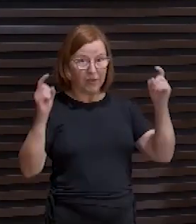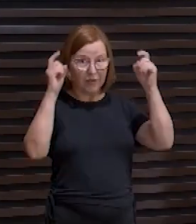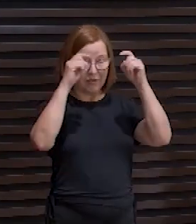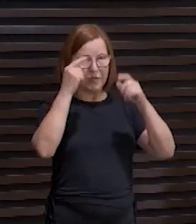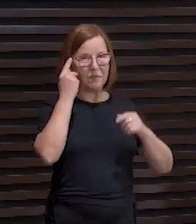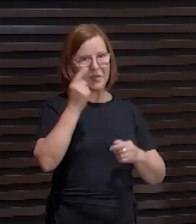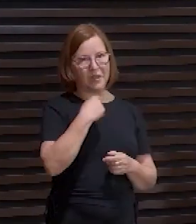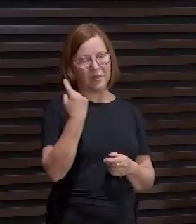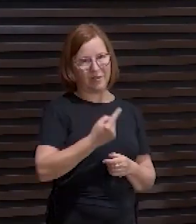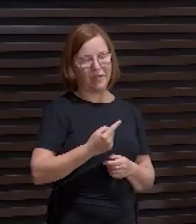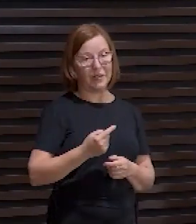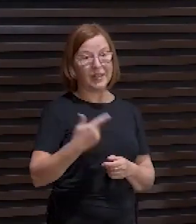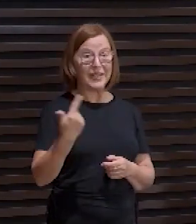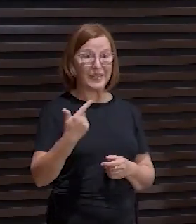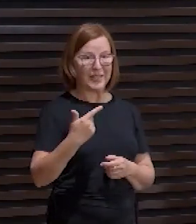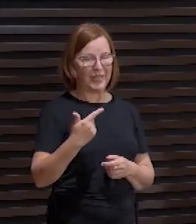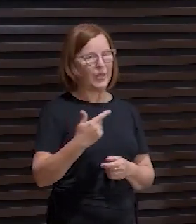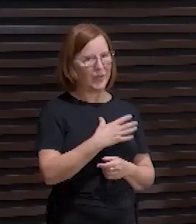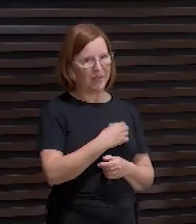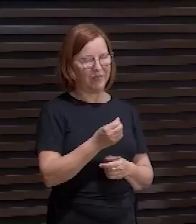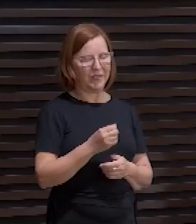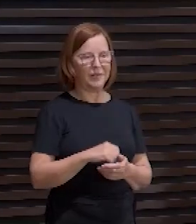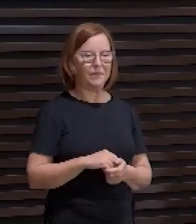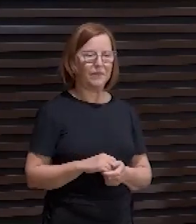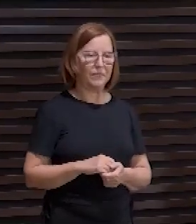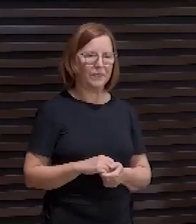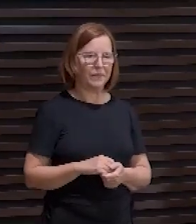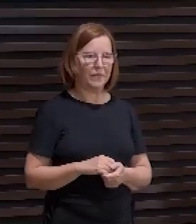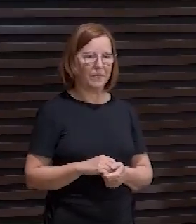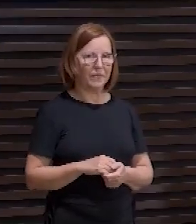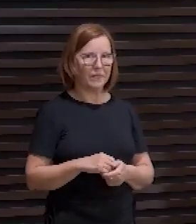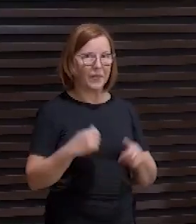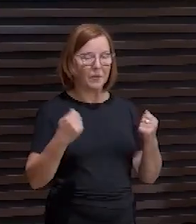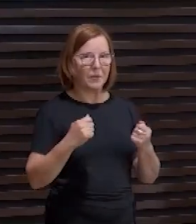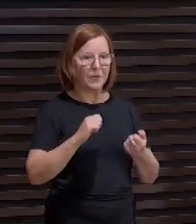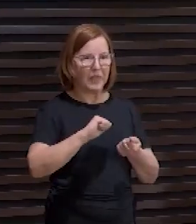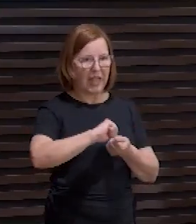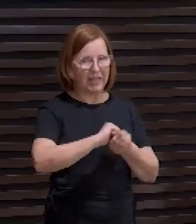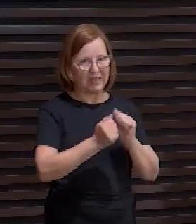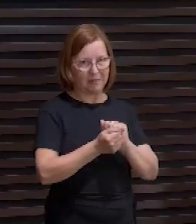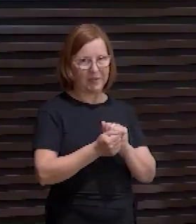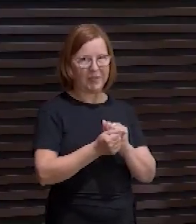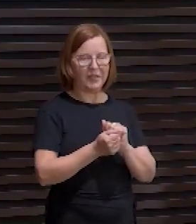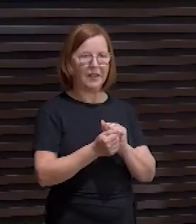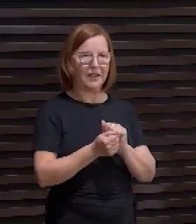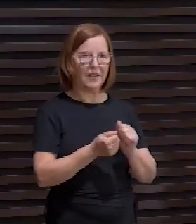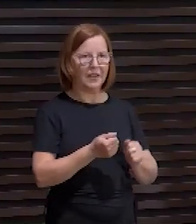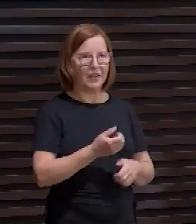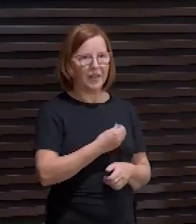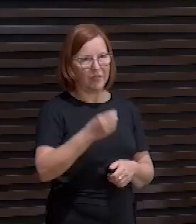O segundo filho, nós tendo que nos adaptarmos, a rotina mudando, o sono fica de